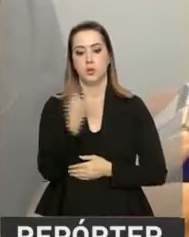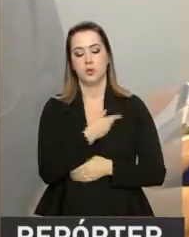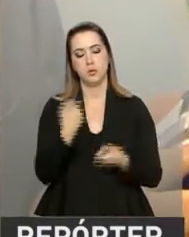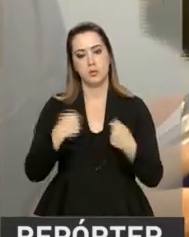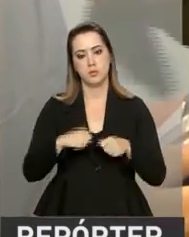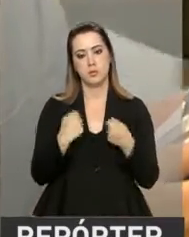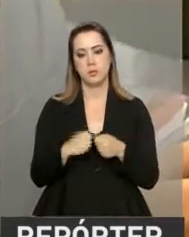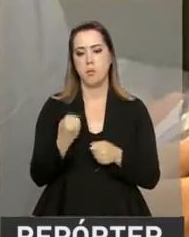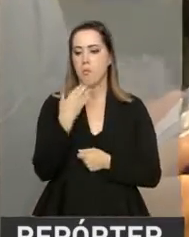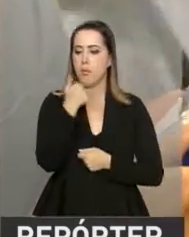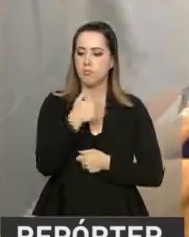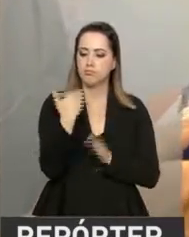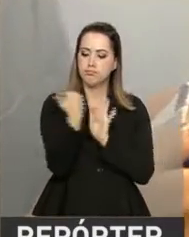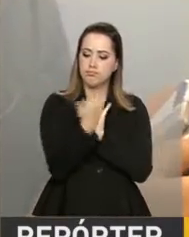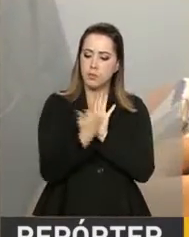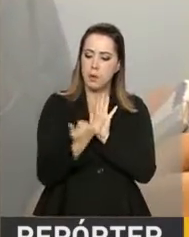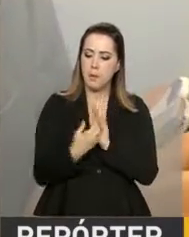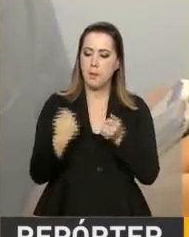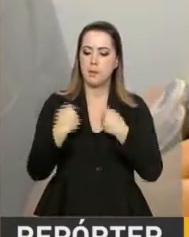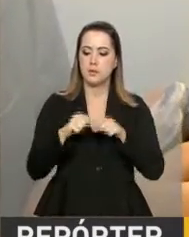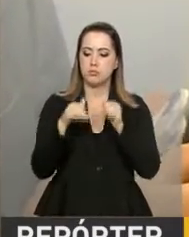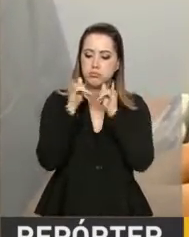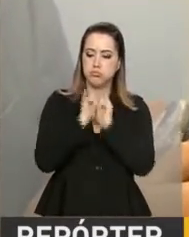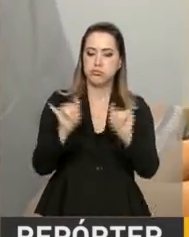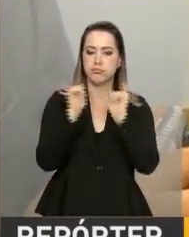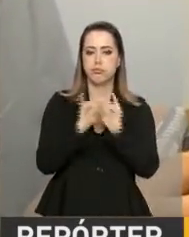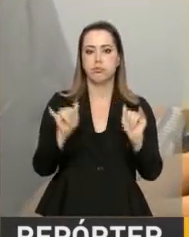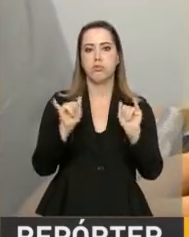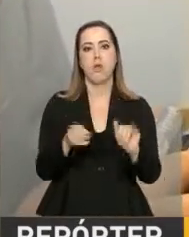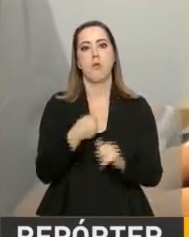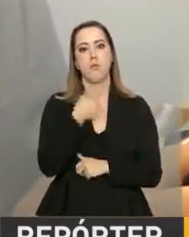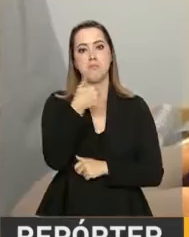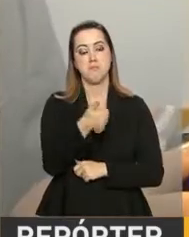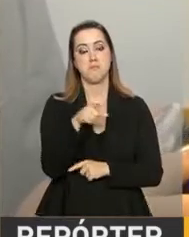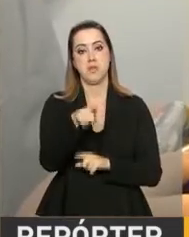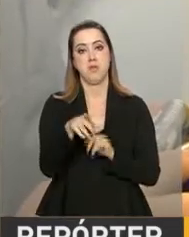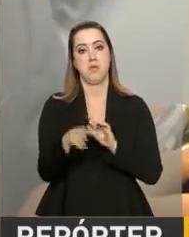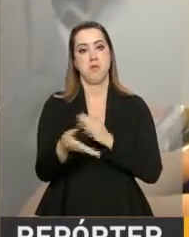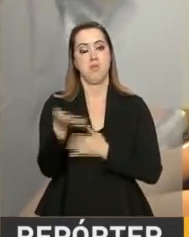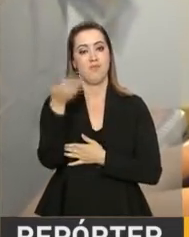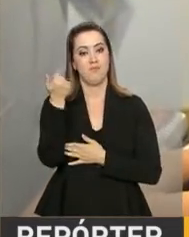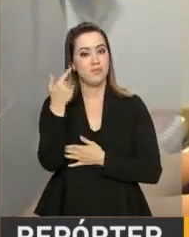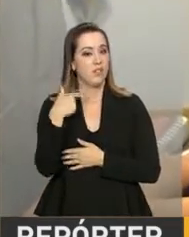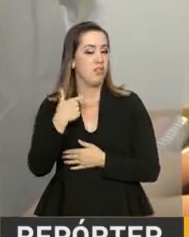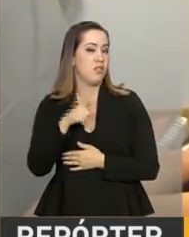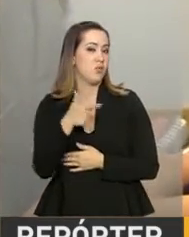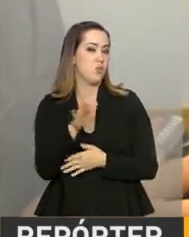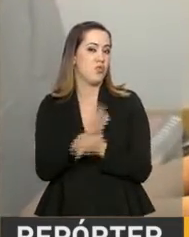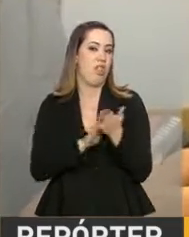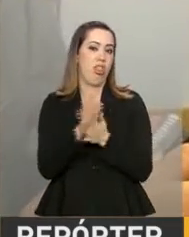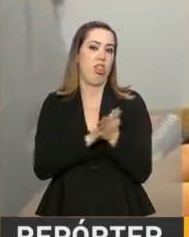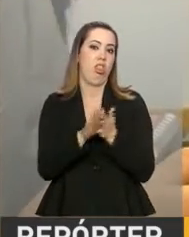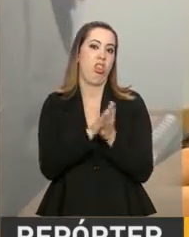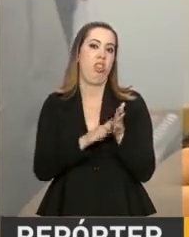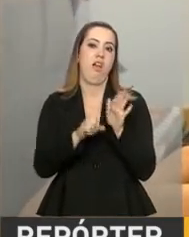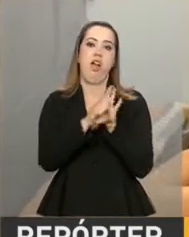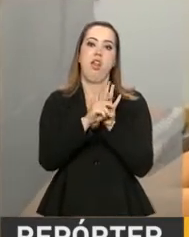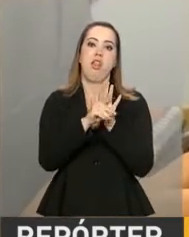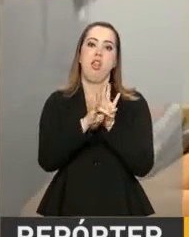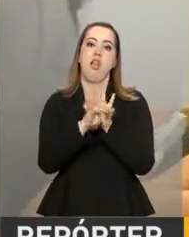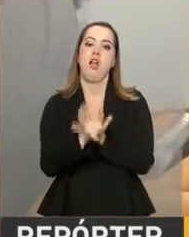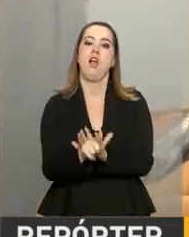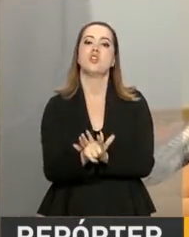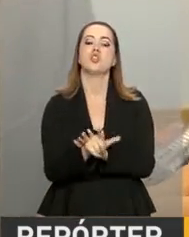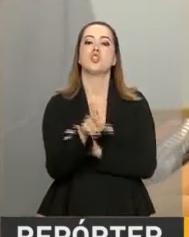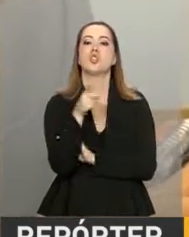somos tem bons projetos é preciso divulgar bem esses projetos as construções antigas sequer tinha um editais na língua na língua